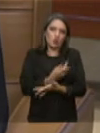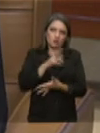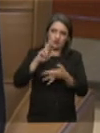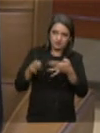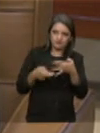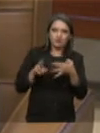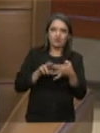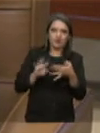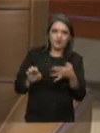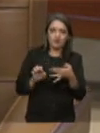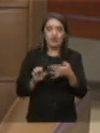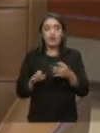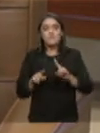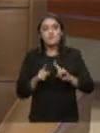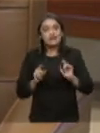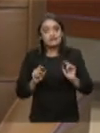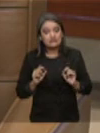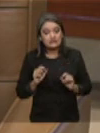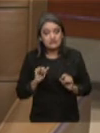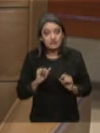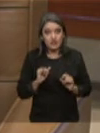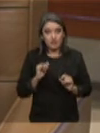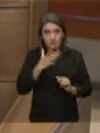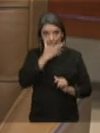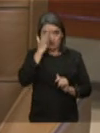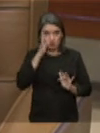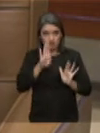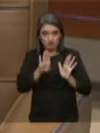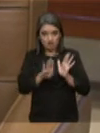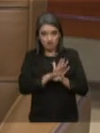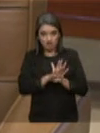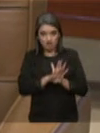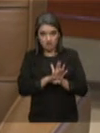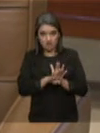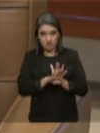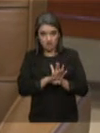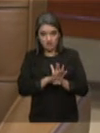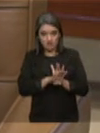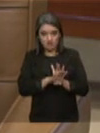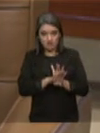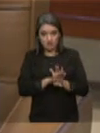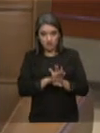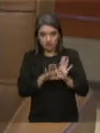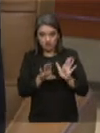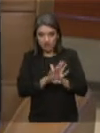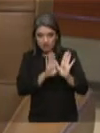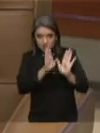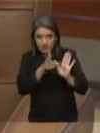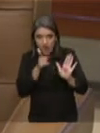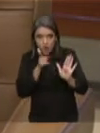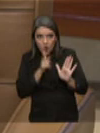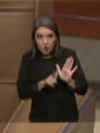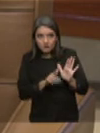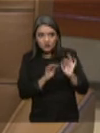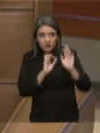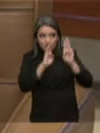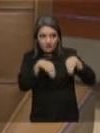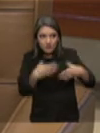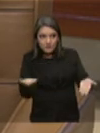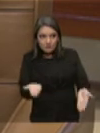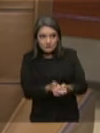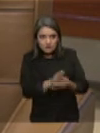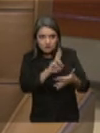extraordinário, se, de fato, alguém chegar, lograr o trânsito em julgado, ele pode conseguir, a rigor,